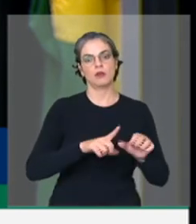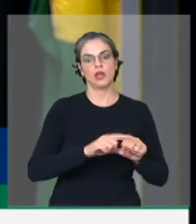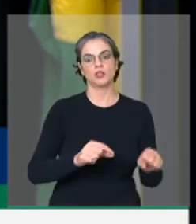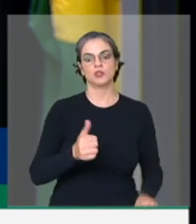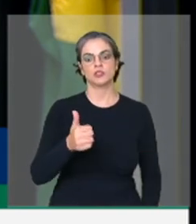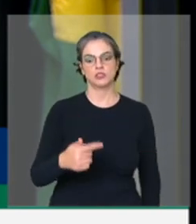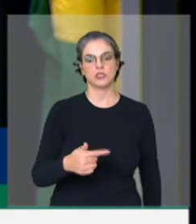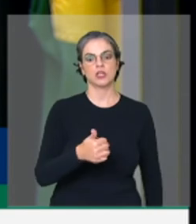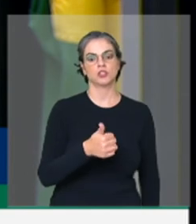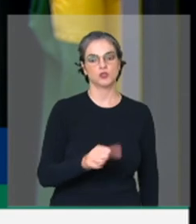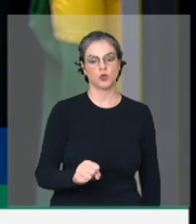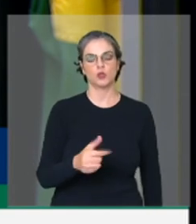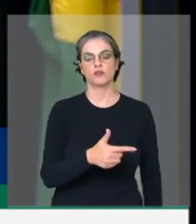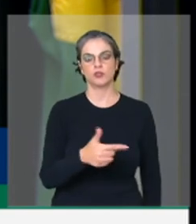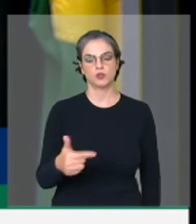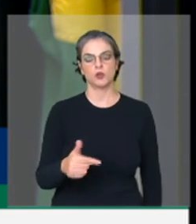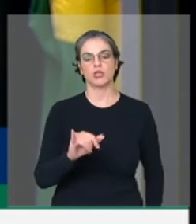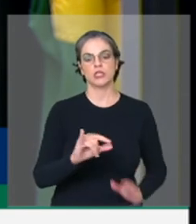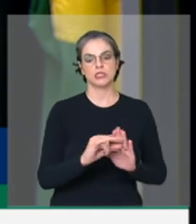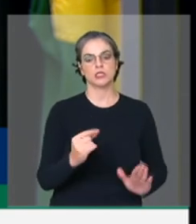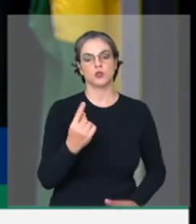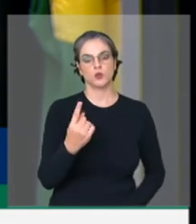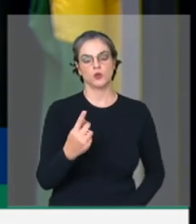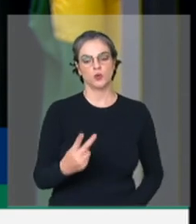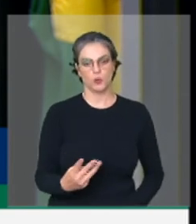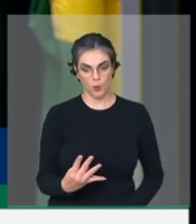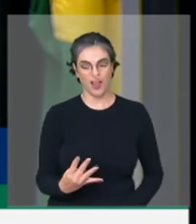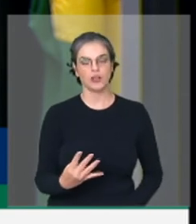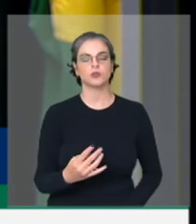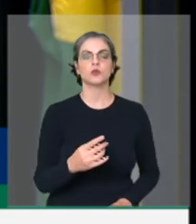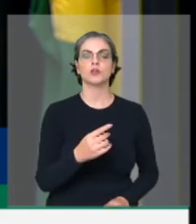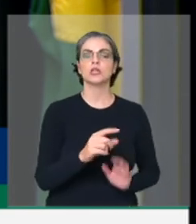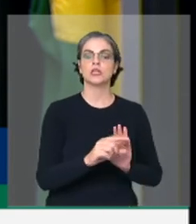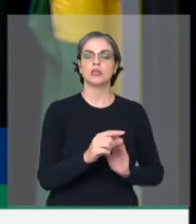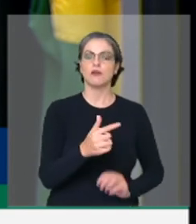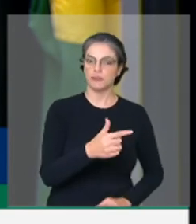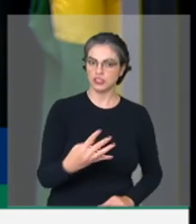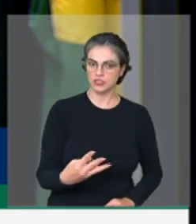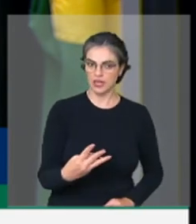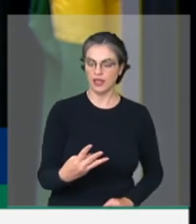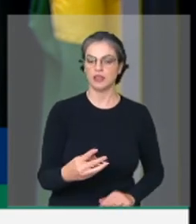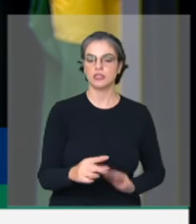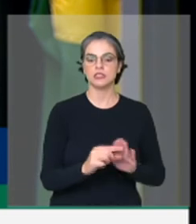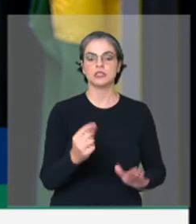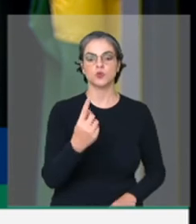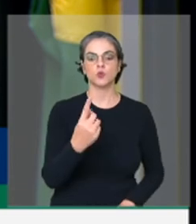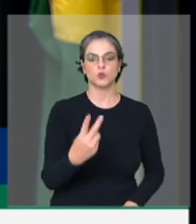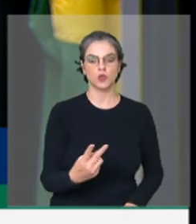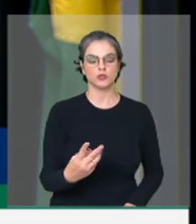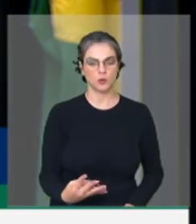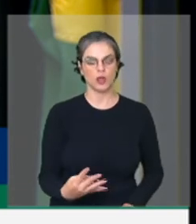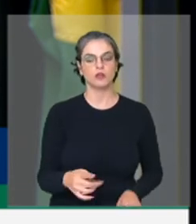17, 18, 22, inciso 1 e 4, 23, inciso 1, 2, 4 e 26 da Lei